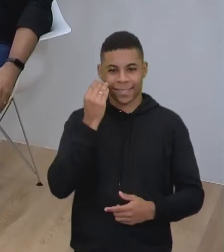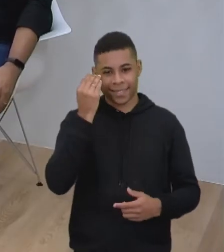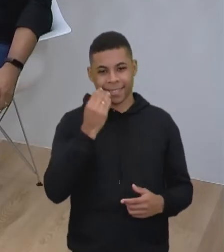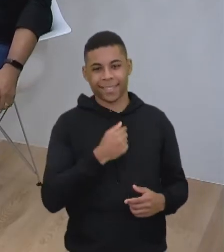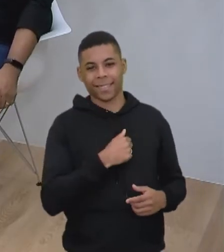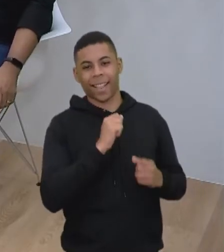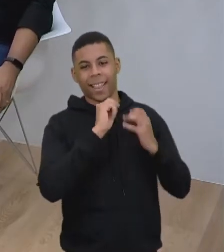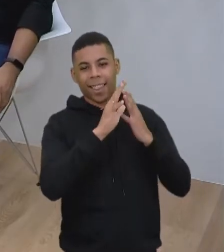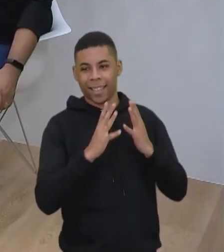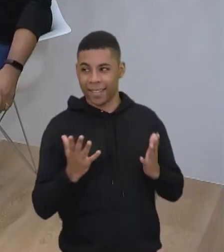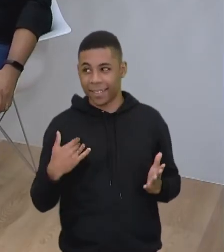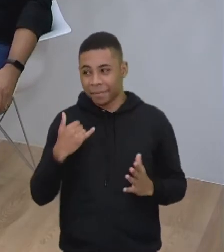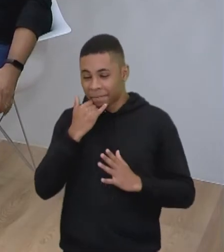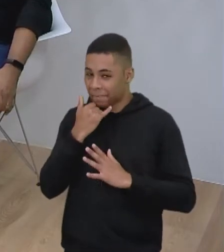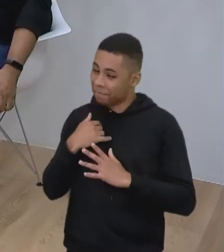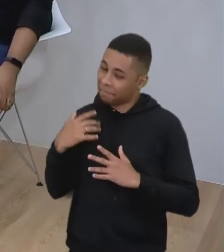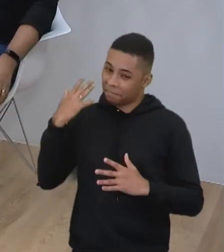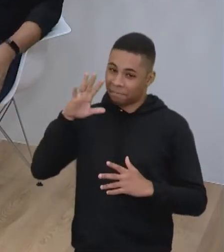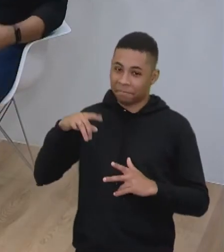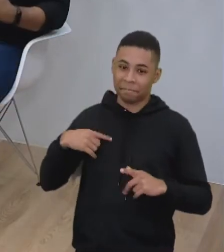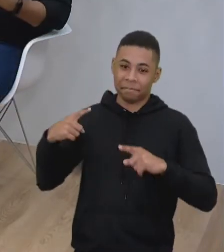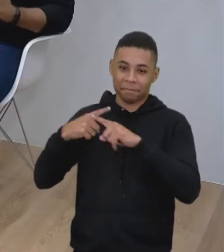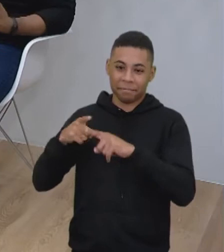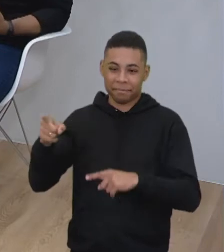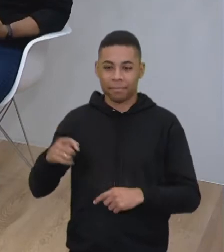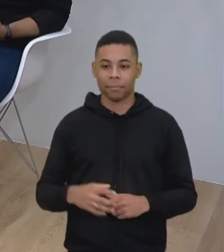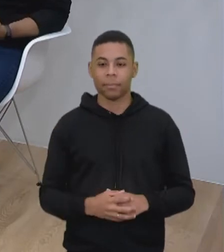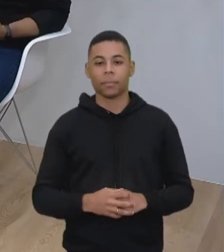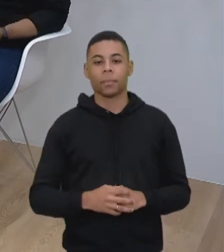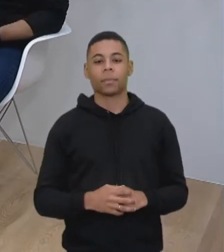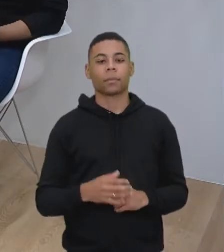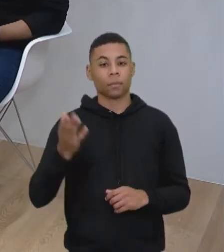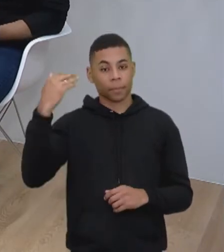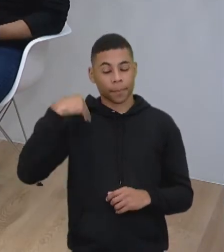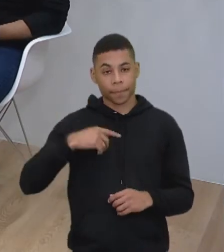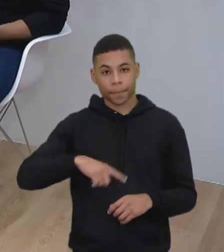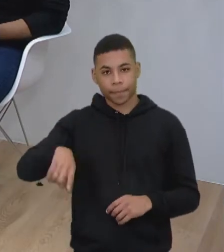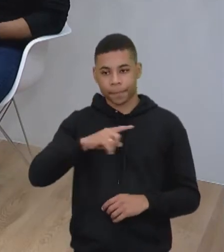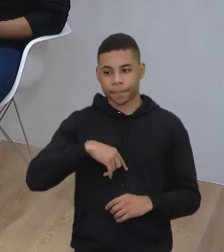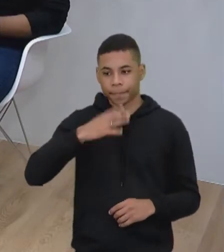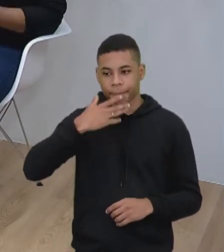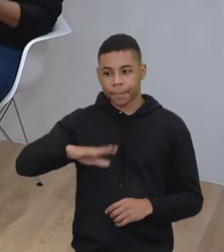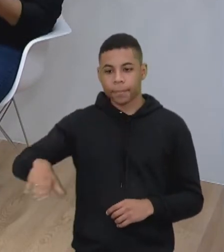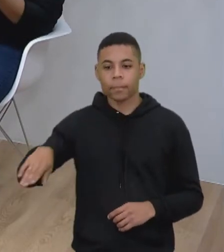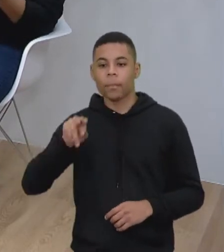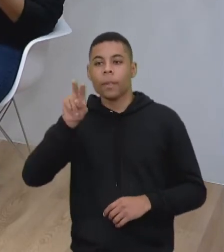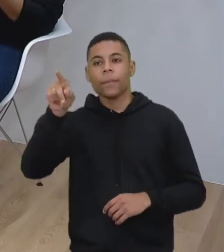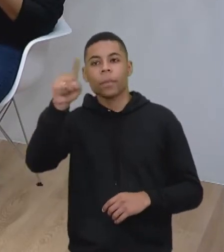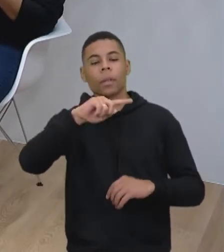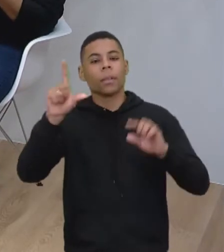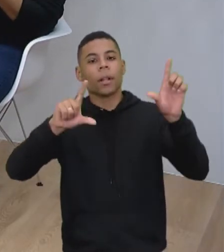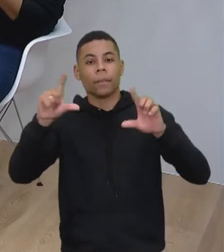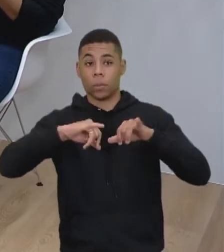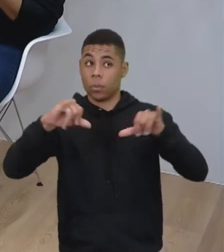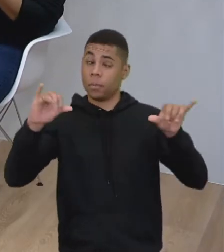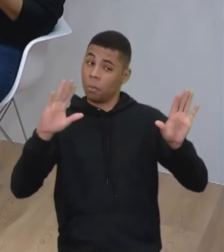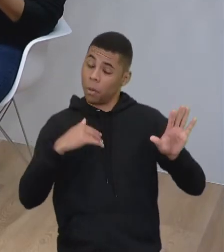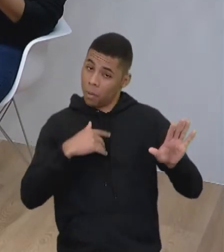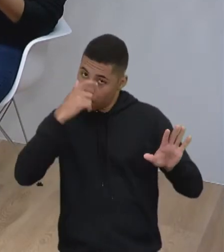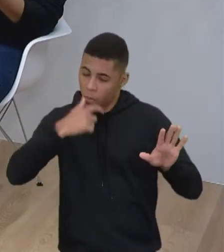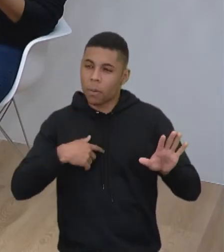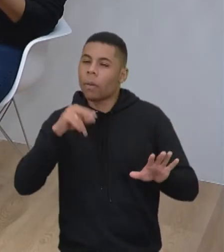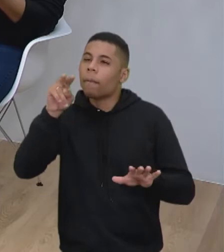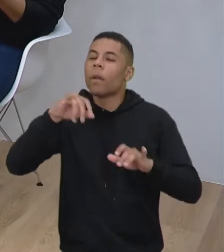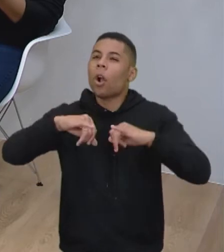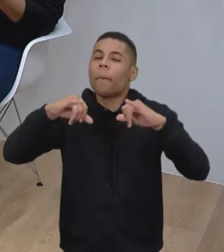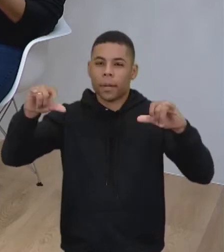Há controvérsias, mas tudo bem. Se você lembrar, na nossa época de infância, quando a gente via os comerciais, a gente, pelo menos eu, né, a gente não